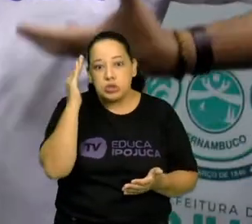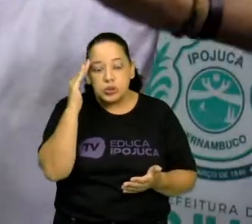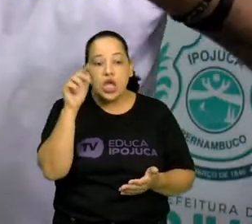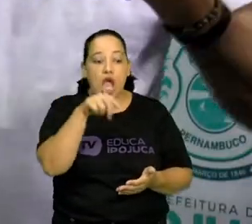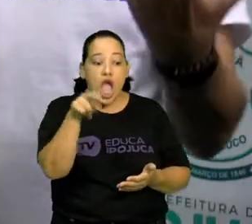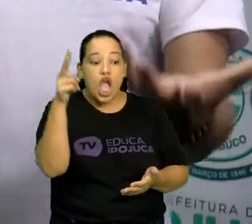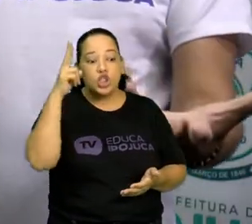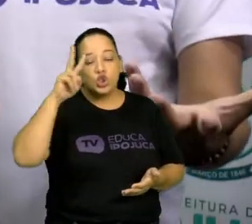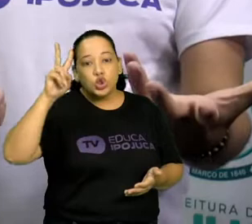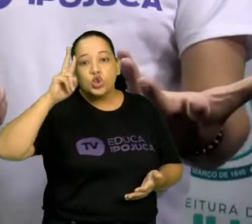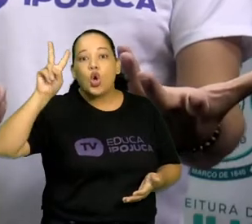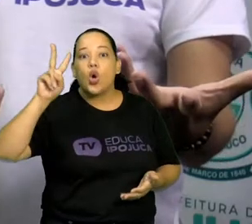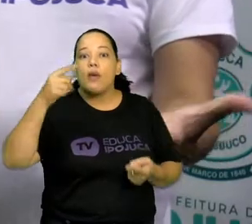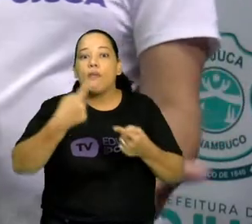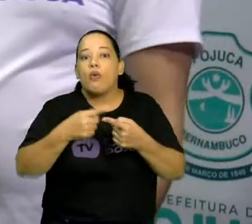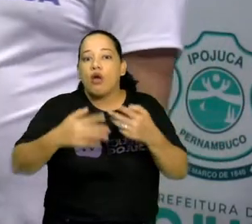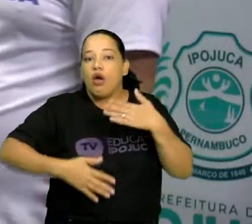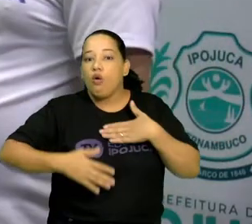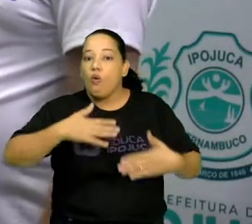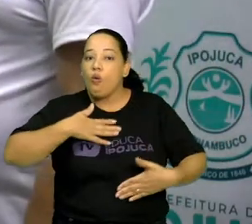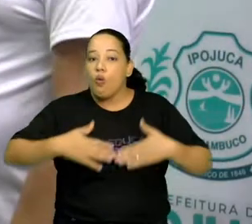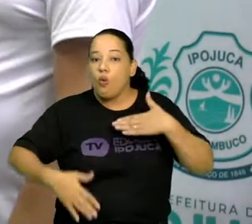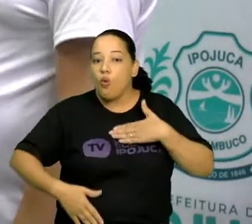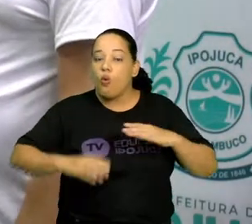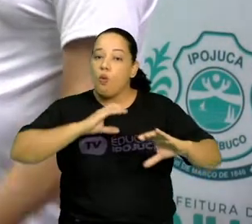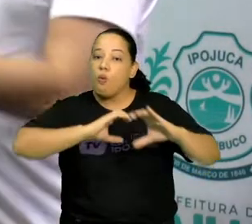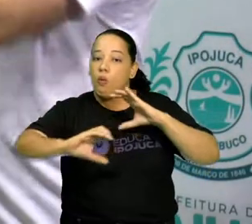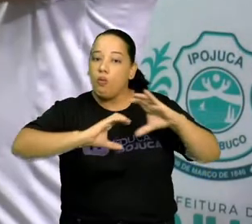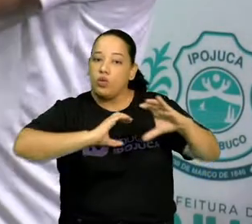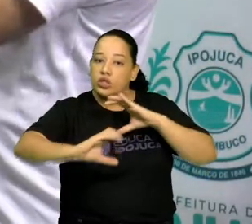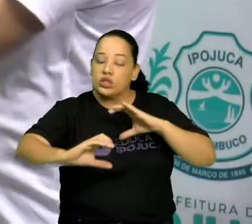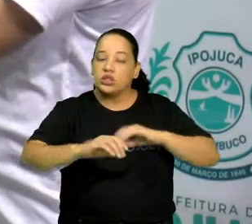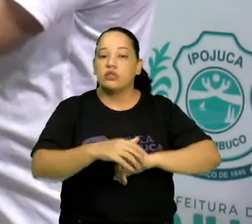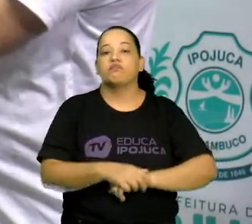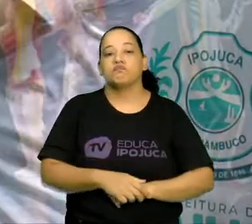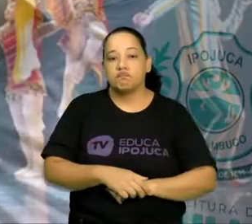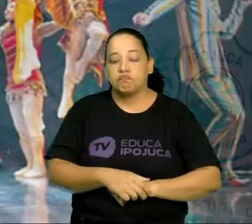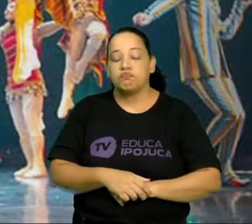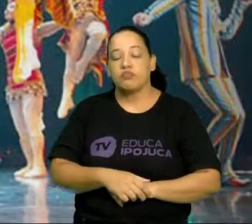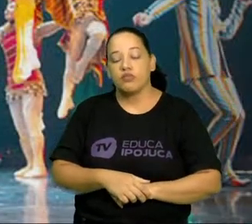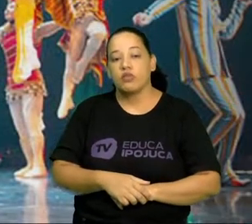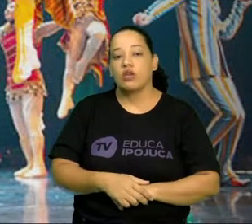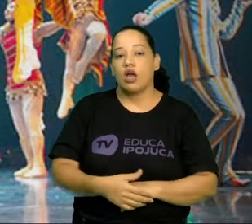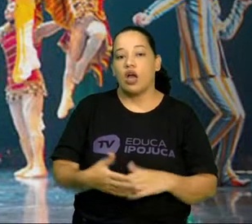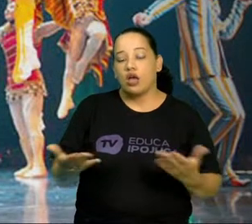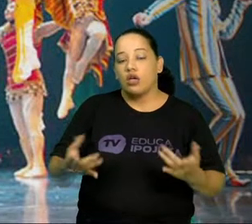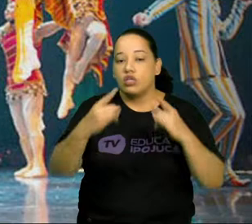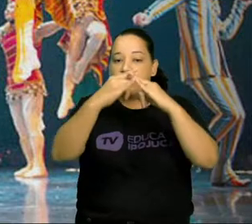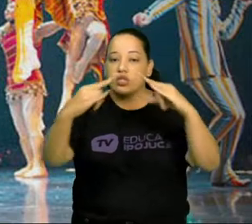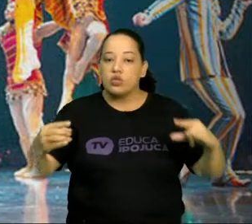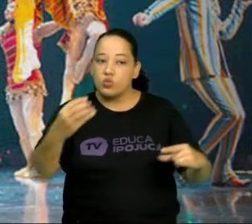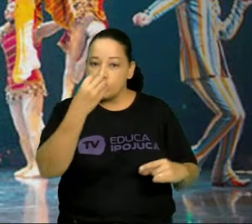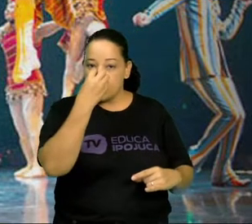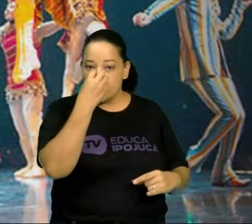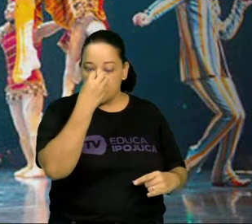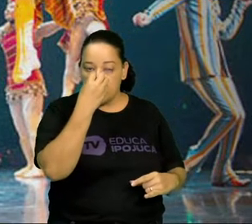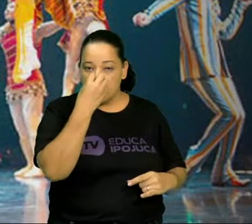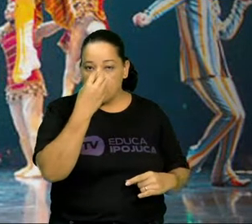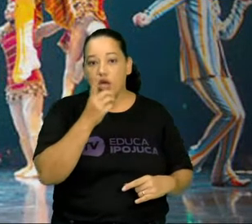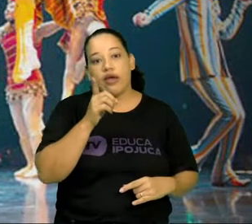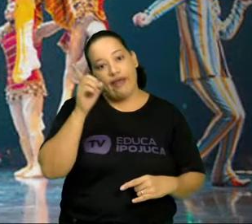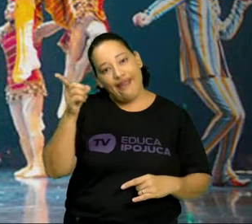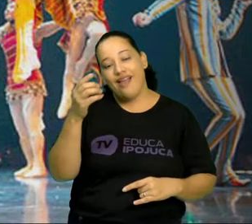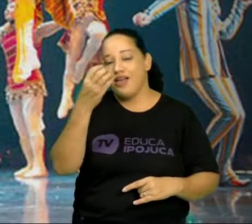porque o corpo fala, ok? O circo, né, Eis aqui o Cirque du